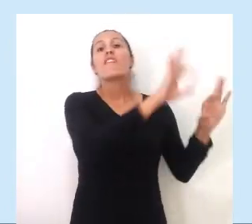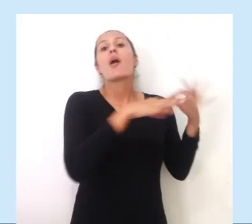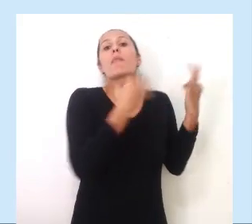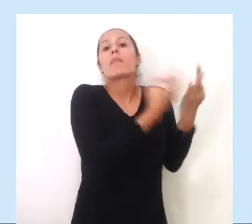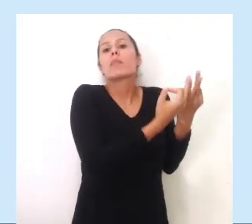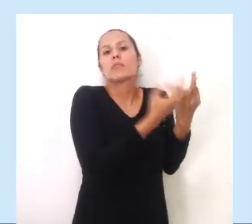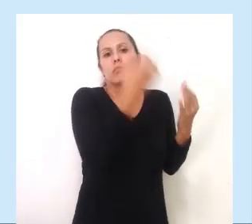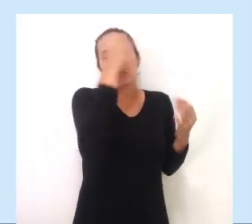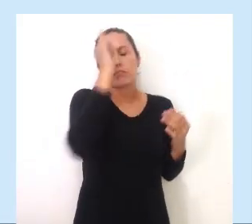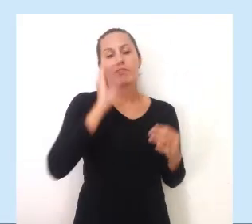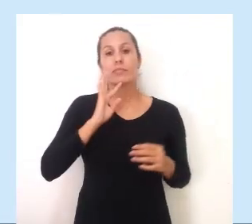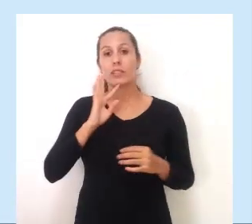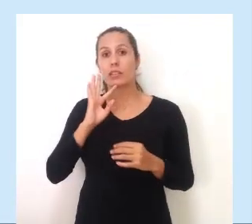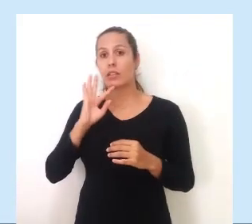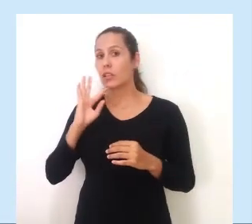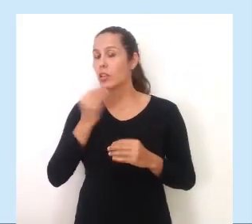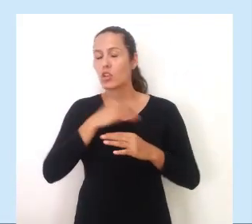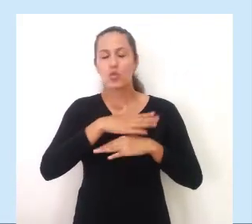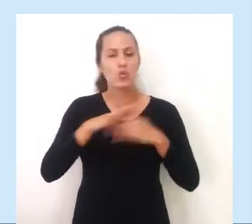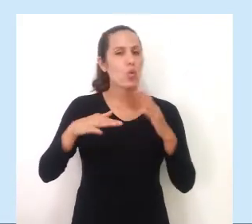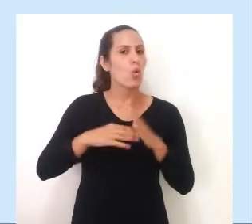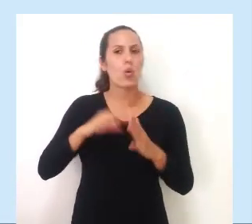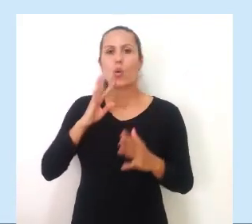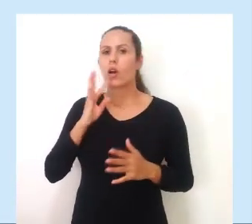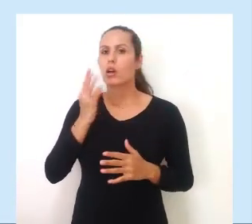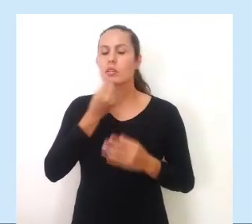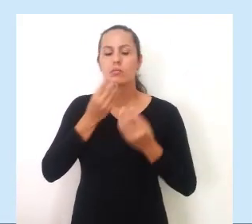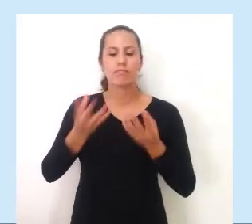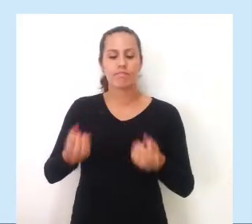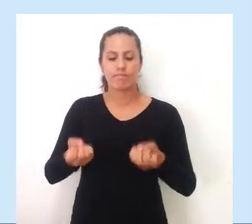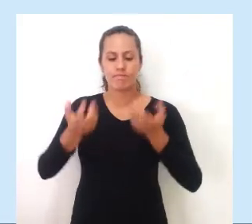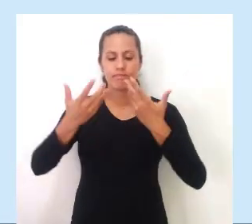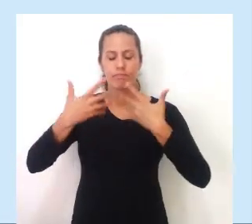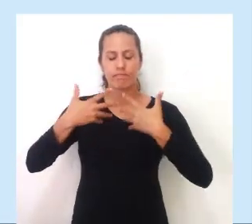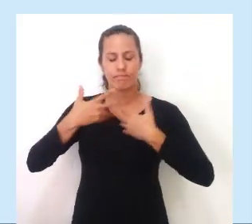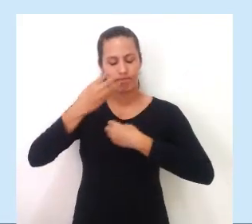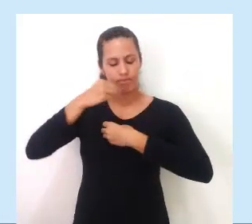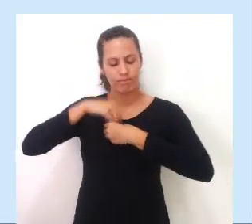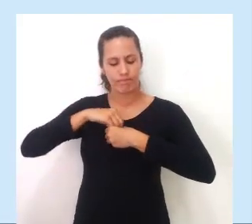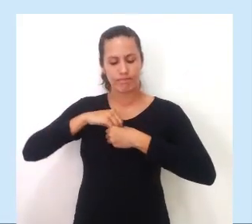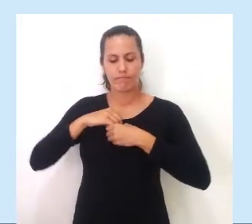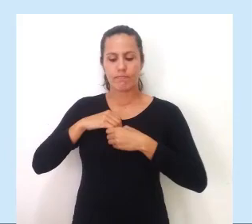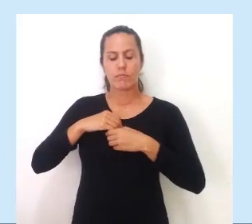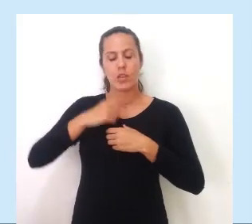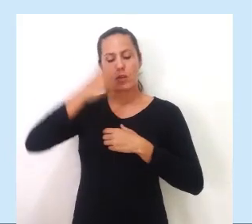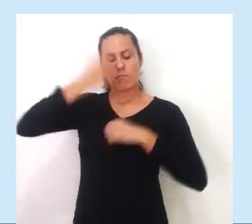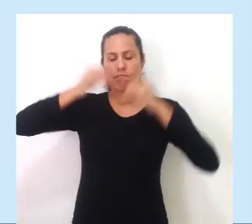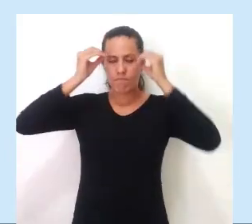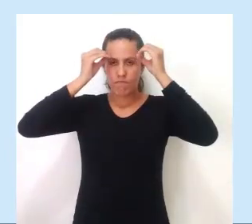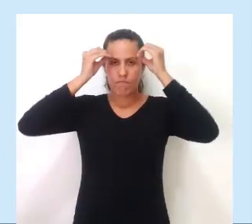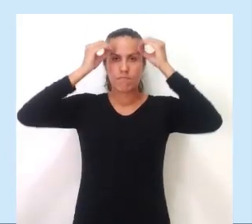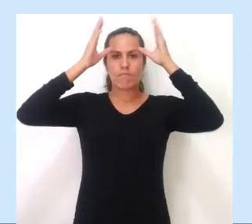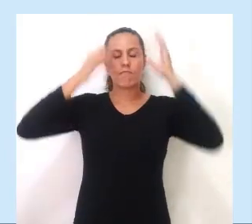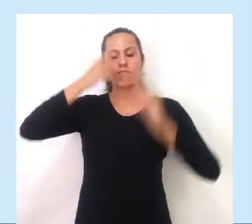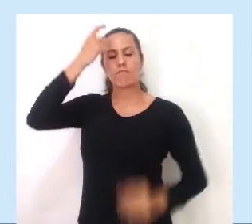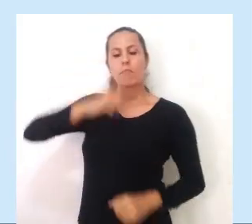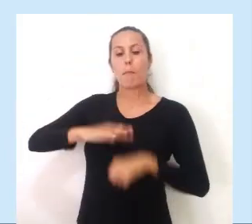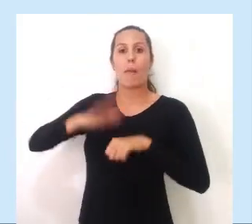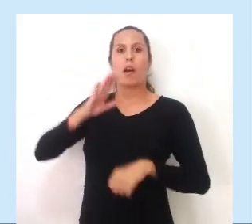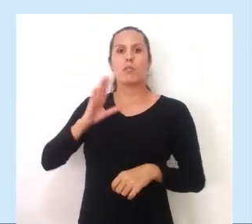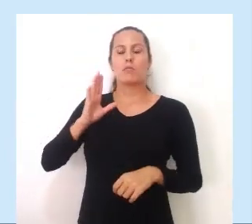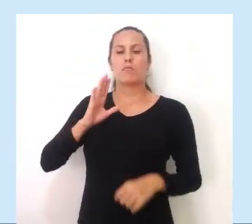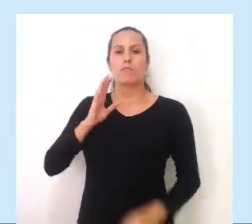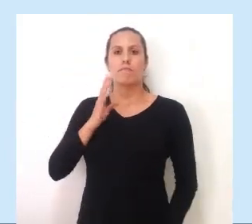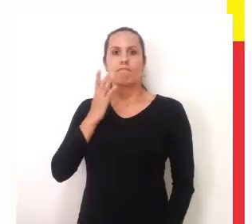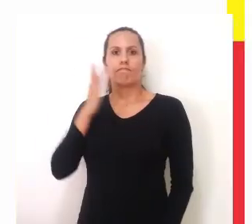pela família. Todo conhecimento adquirido é o seu maior bem. E a gente também vai